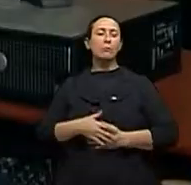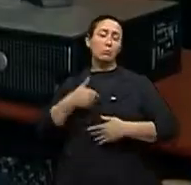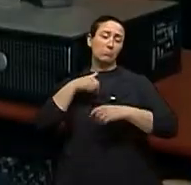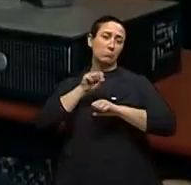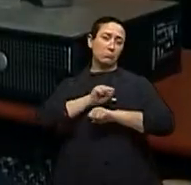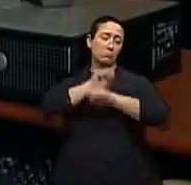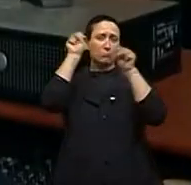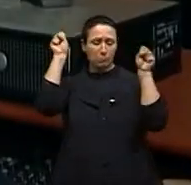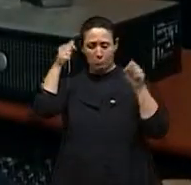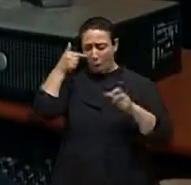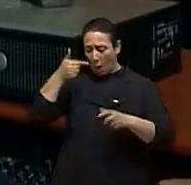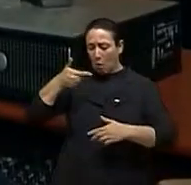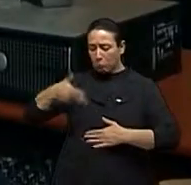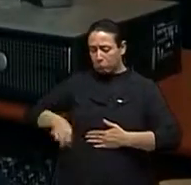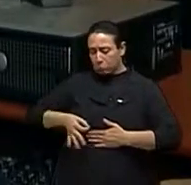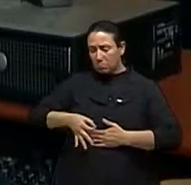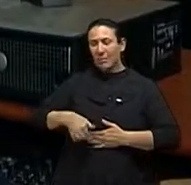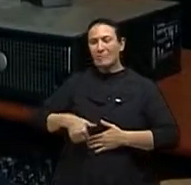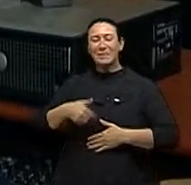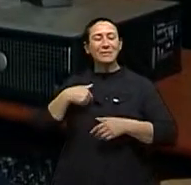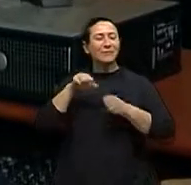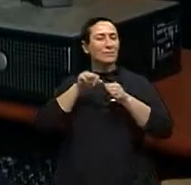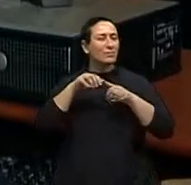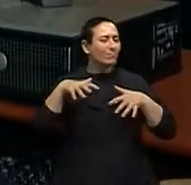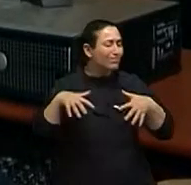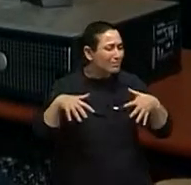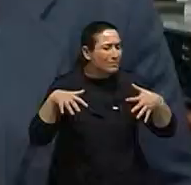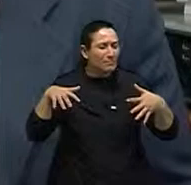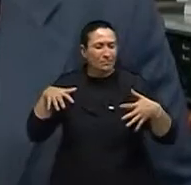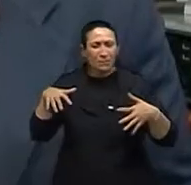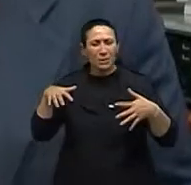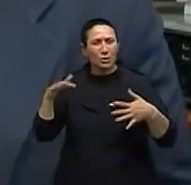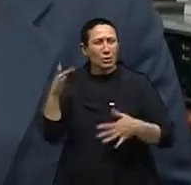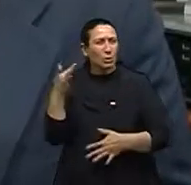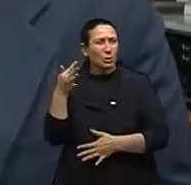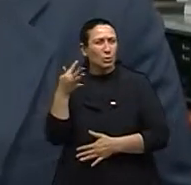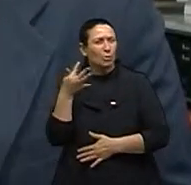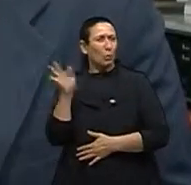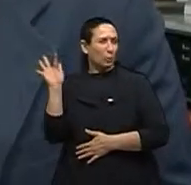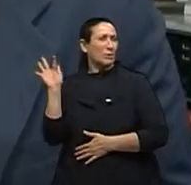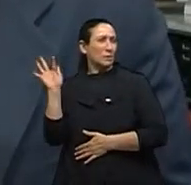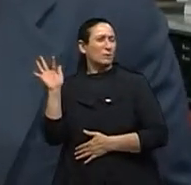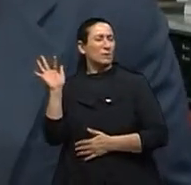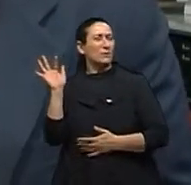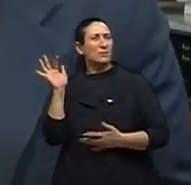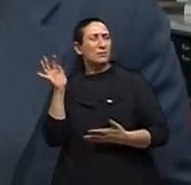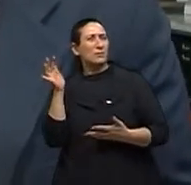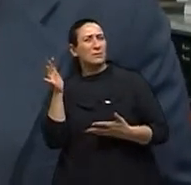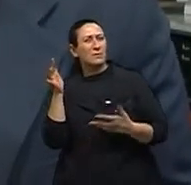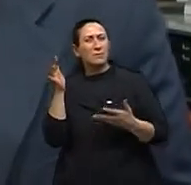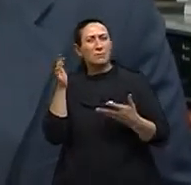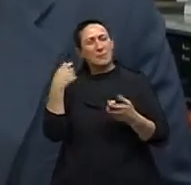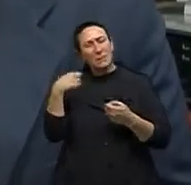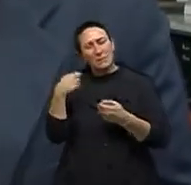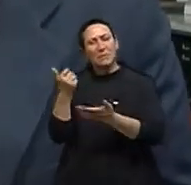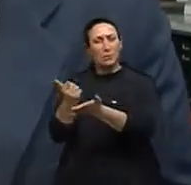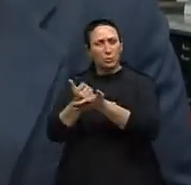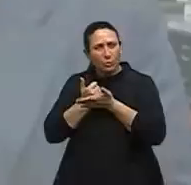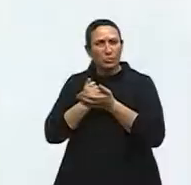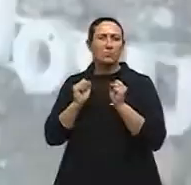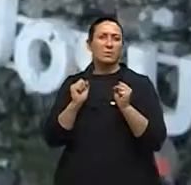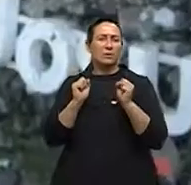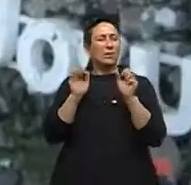costurada e qualquer movimento que tu faça é dolorido precisa de ajuda meus